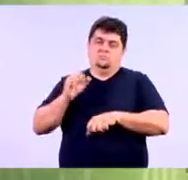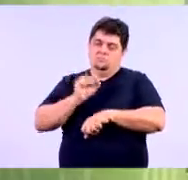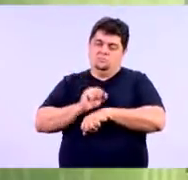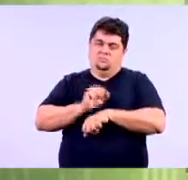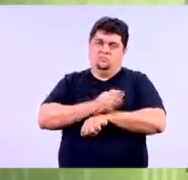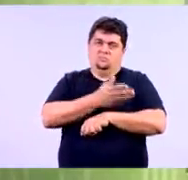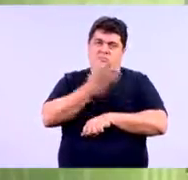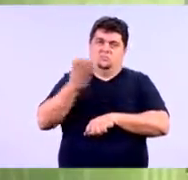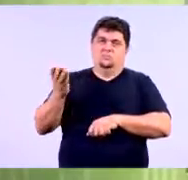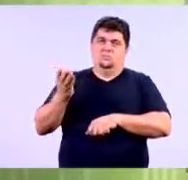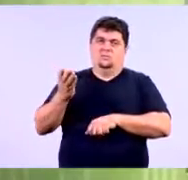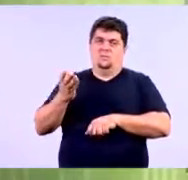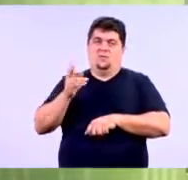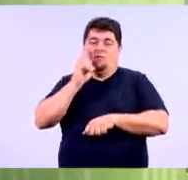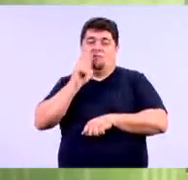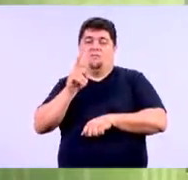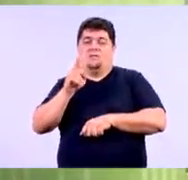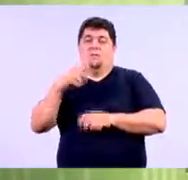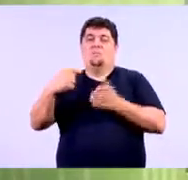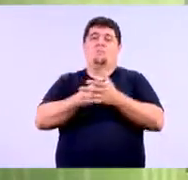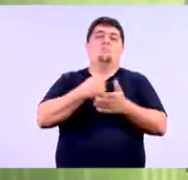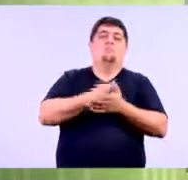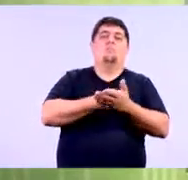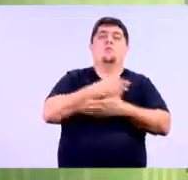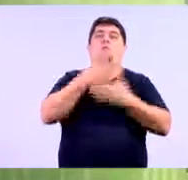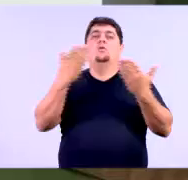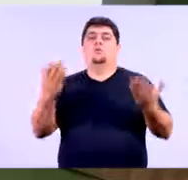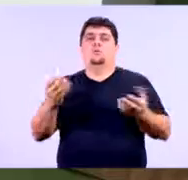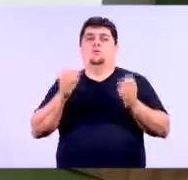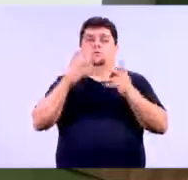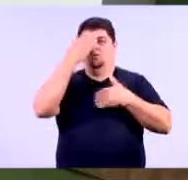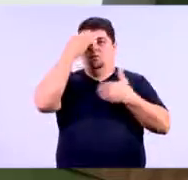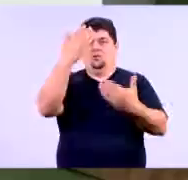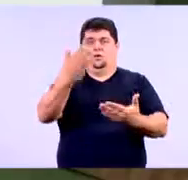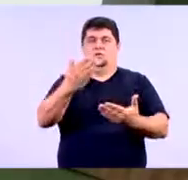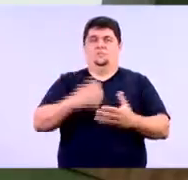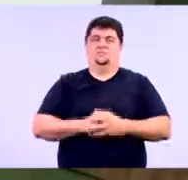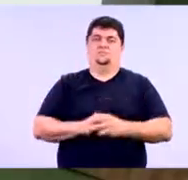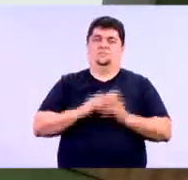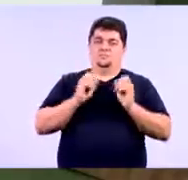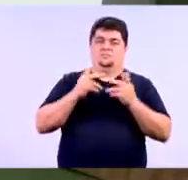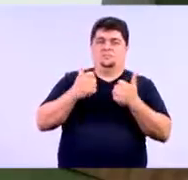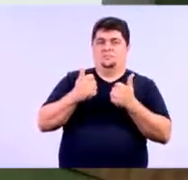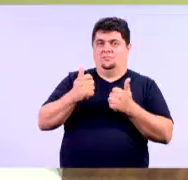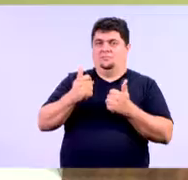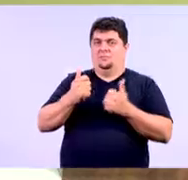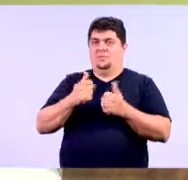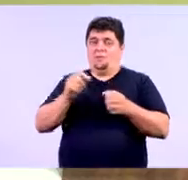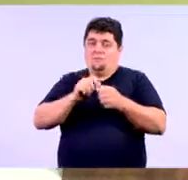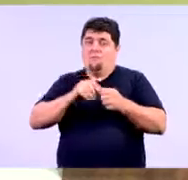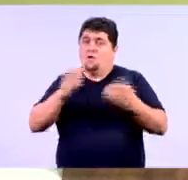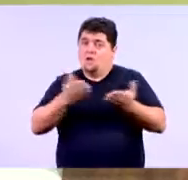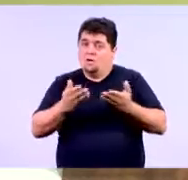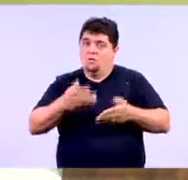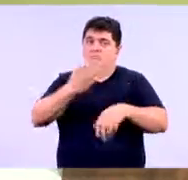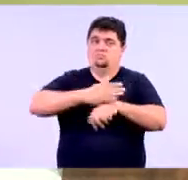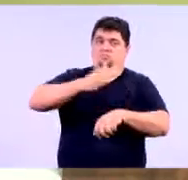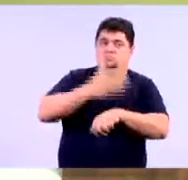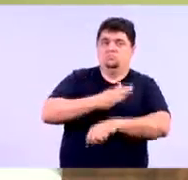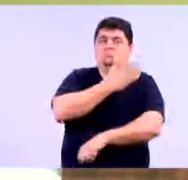eu, ansiosos para as dúvidas que possíveis terão. Muito obrigado. Isso aí, pessoal. Então, façam a